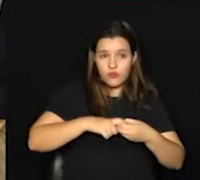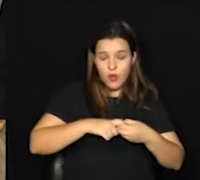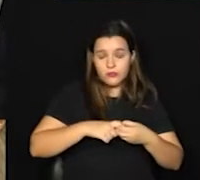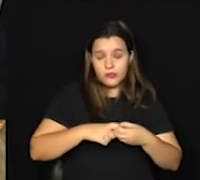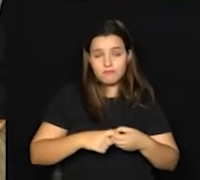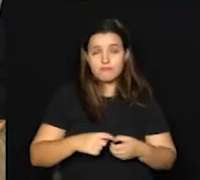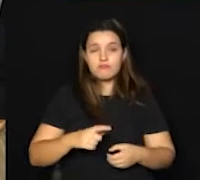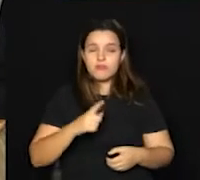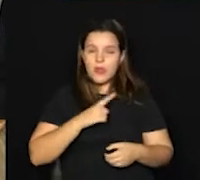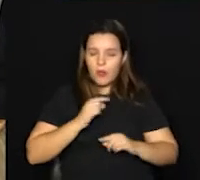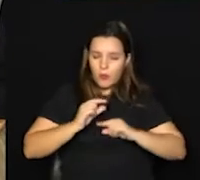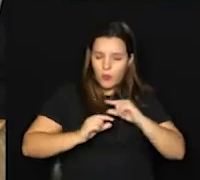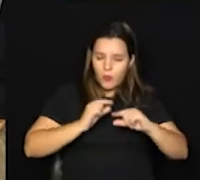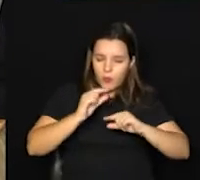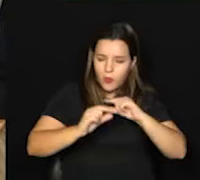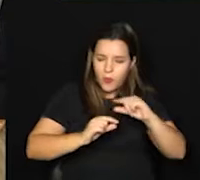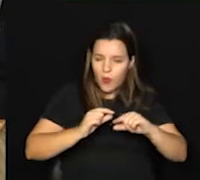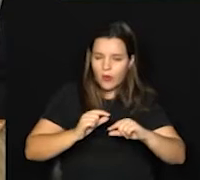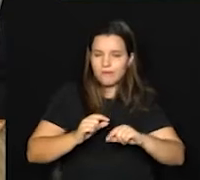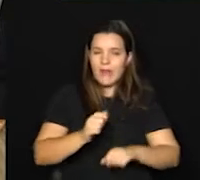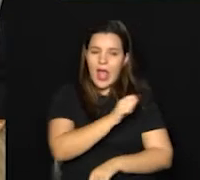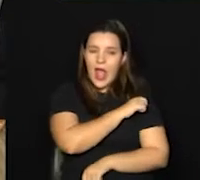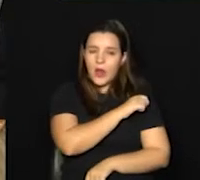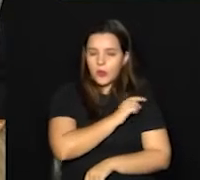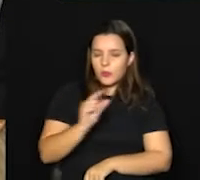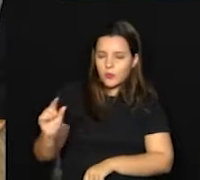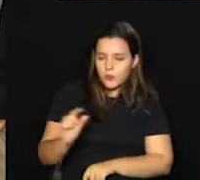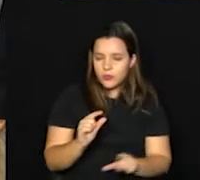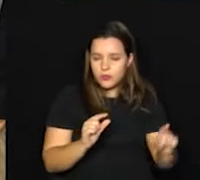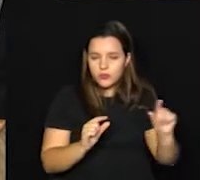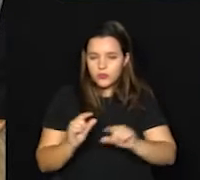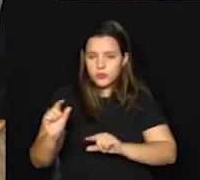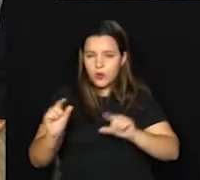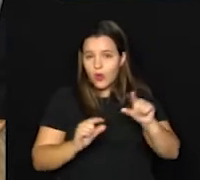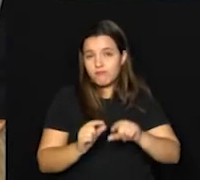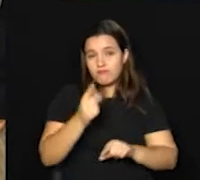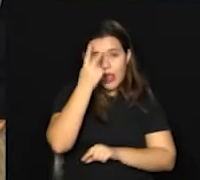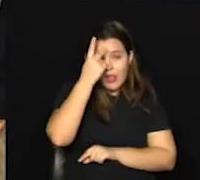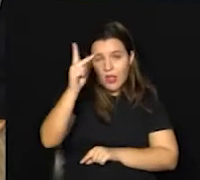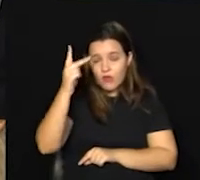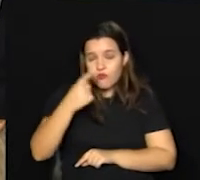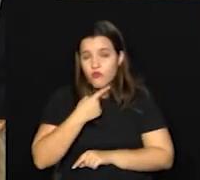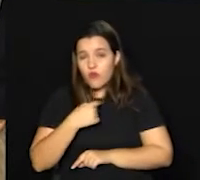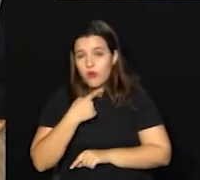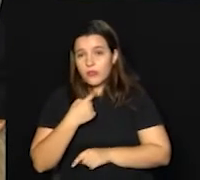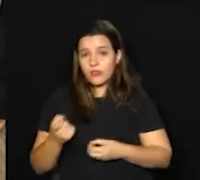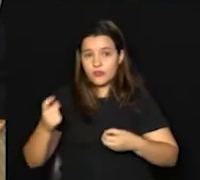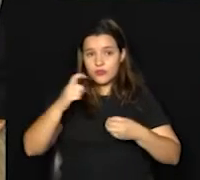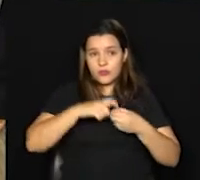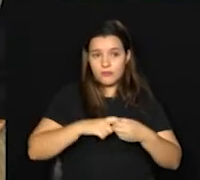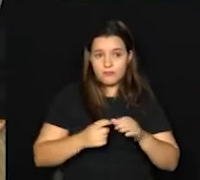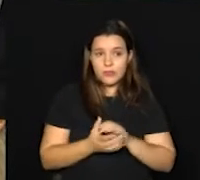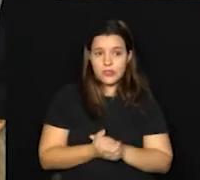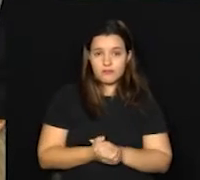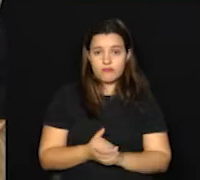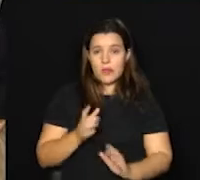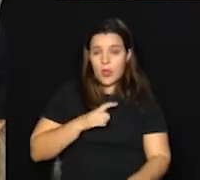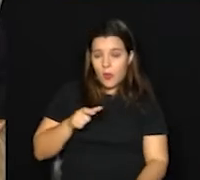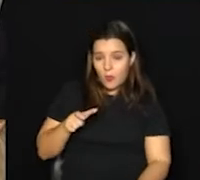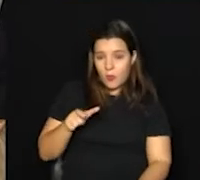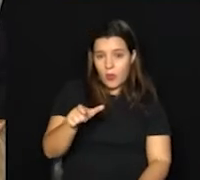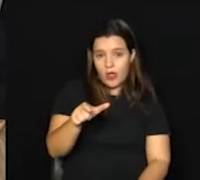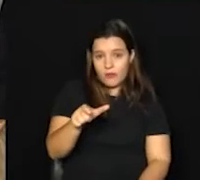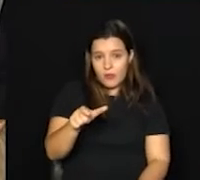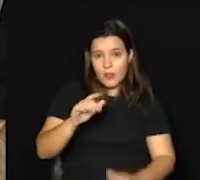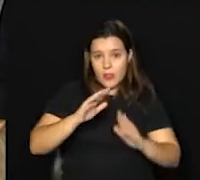forma gradativa, aos poucos, alunos, de forma facultativa também, e o bilhete único escolar também está